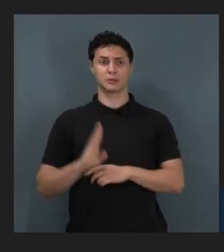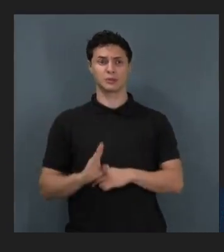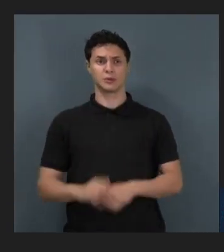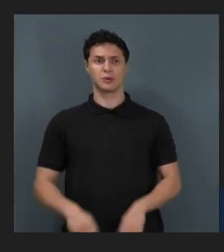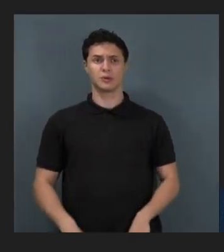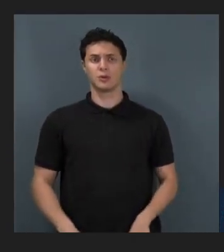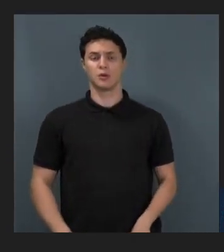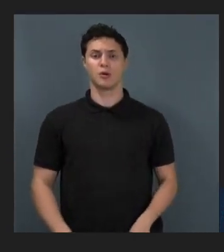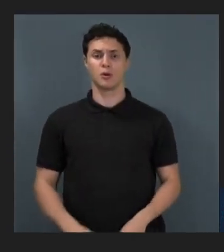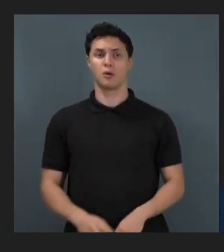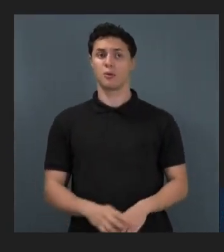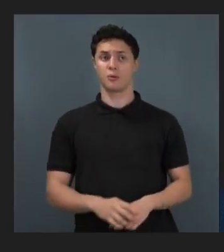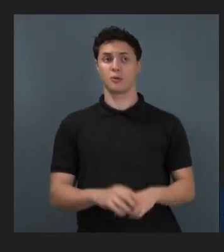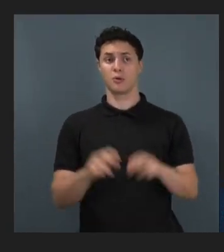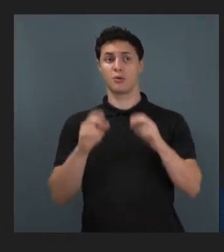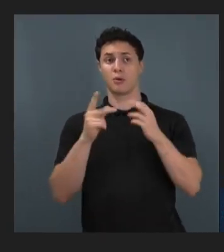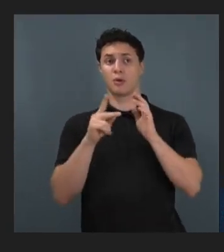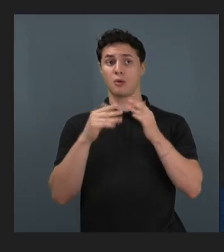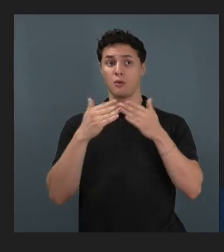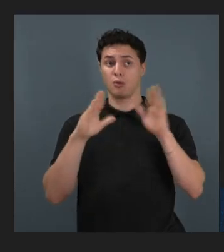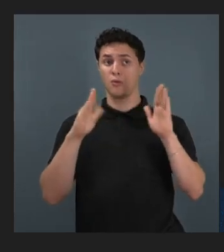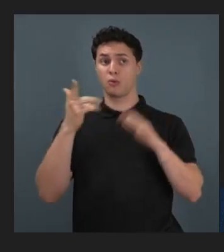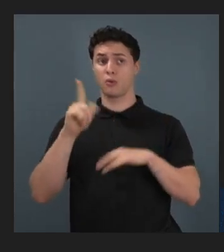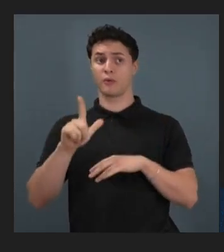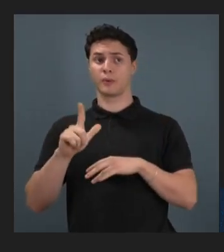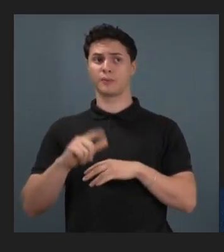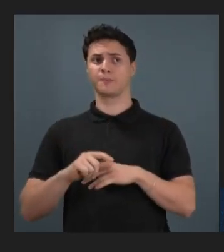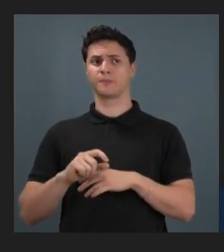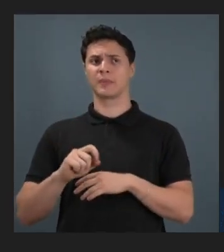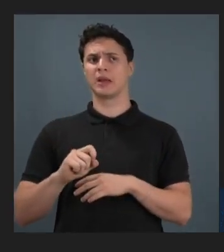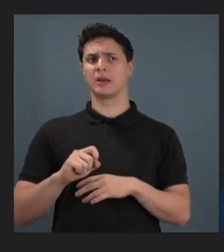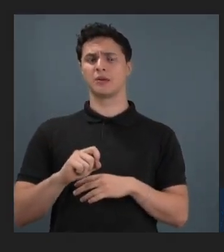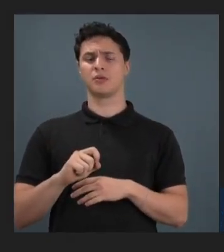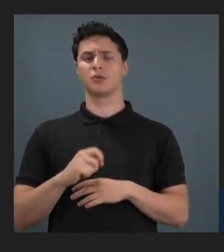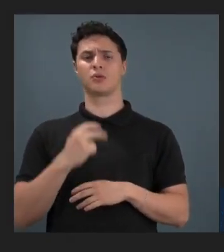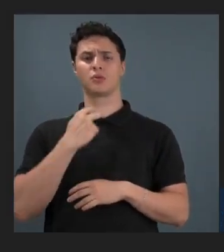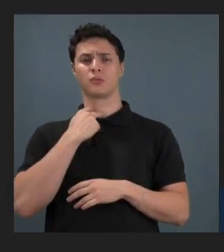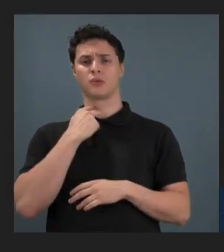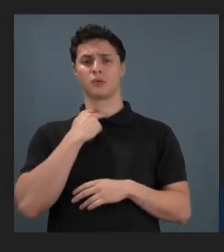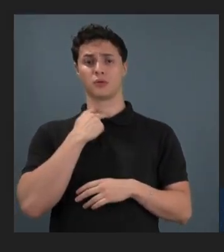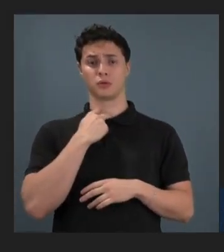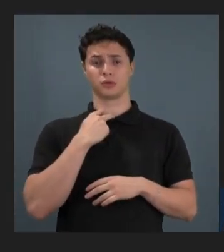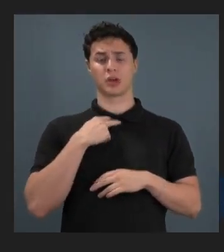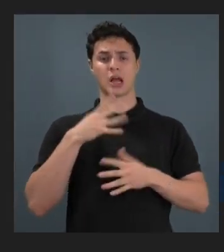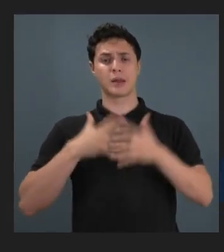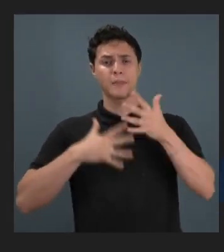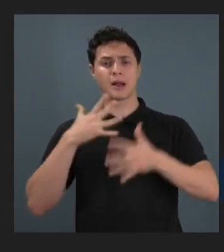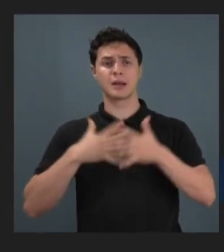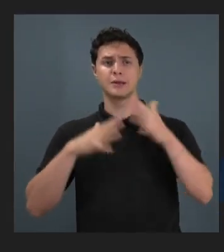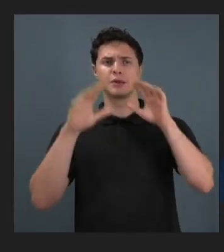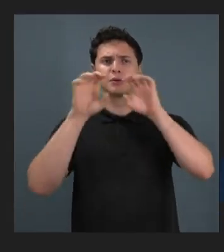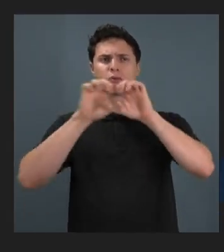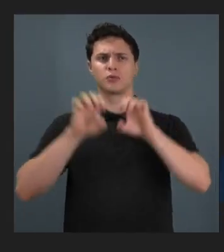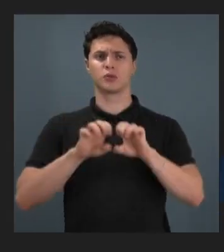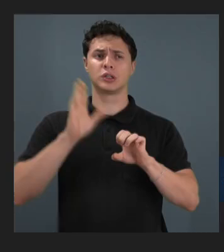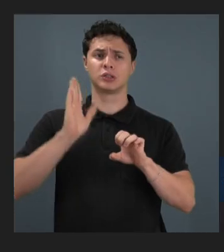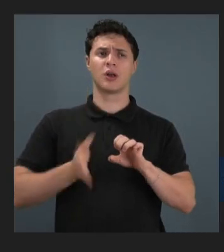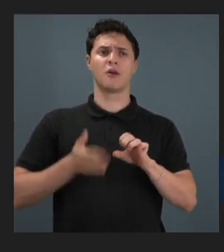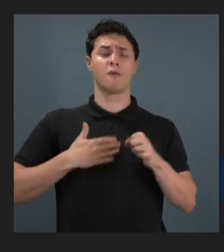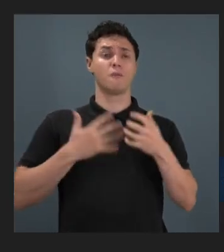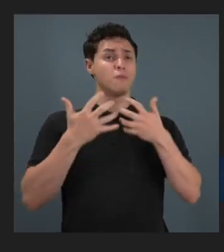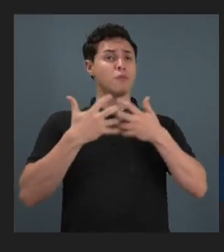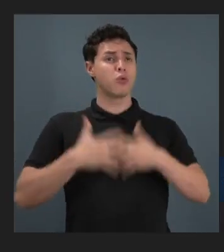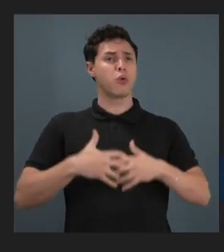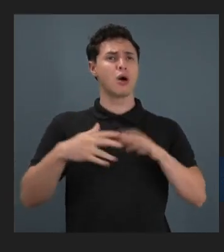aspas. Abro aspas de novo. Não se mexe em estruturas que estão funcionando